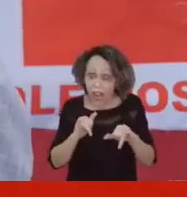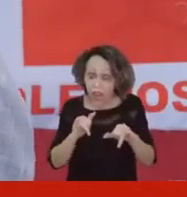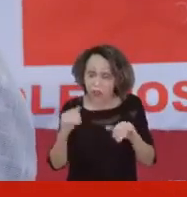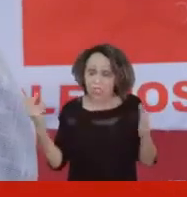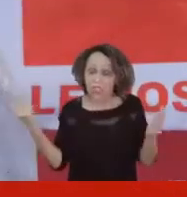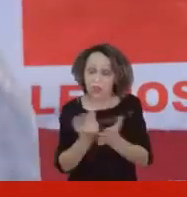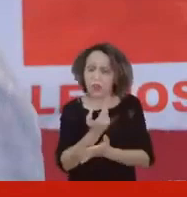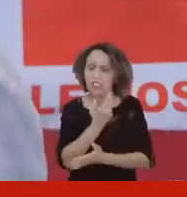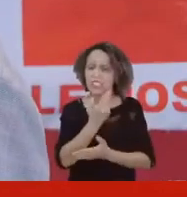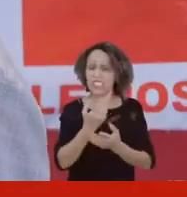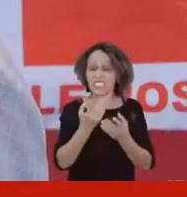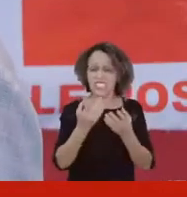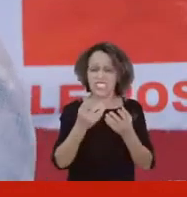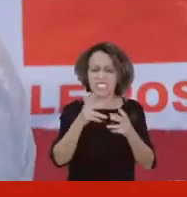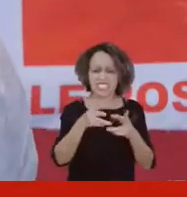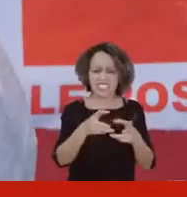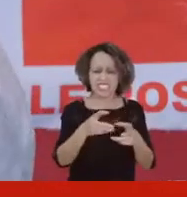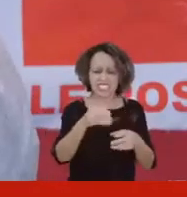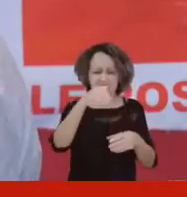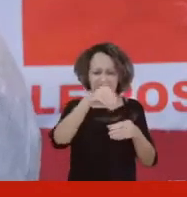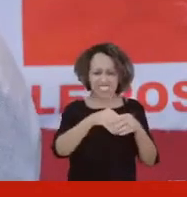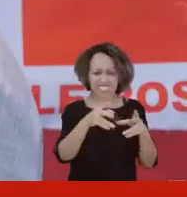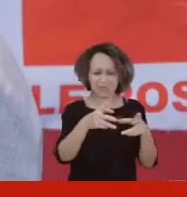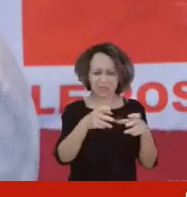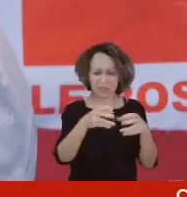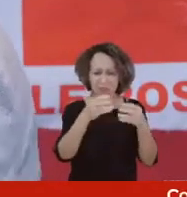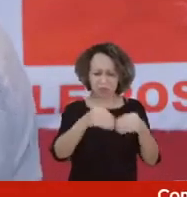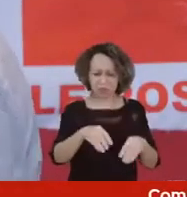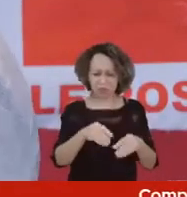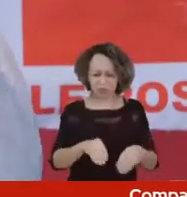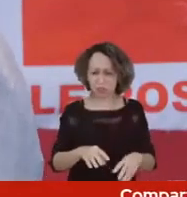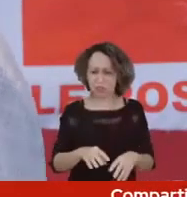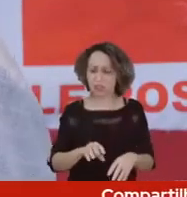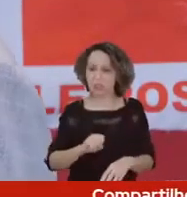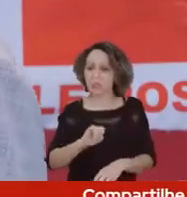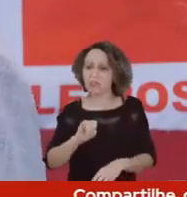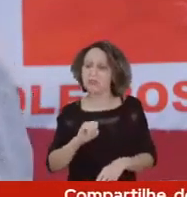pegar os editoriais do jornal O Estado de São Paulo, em